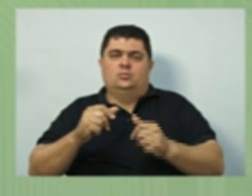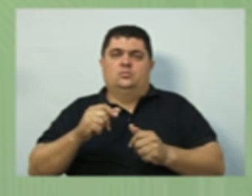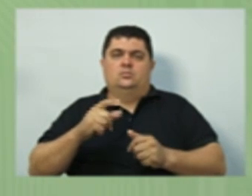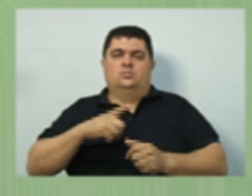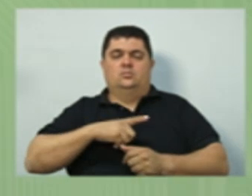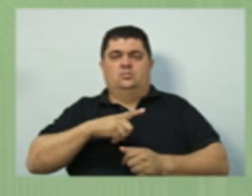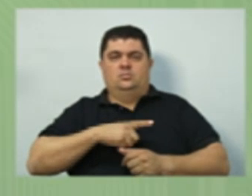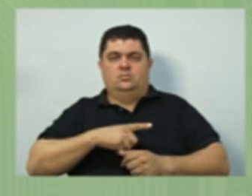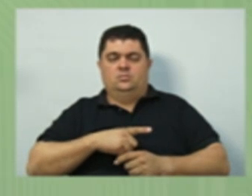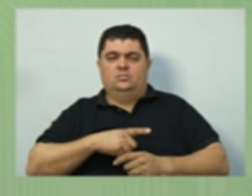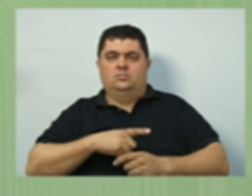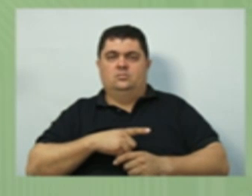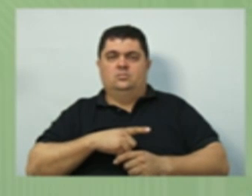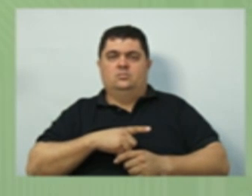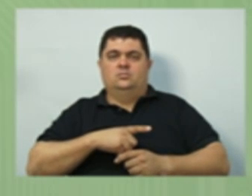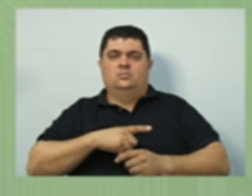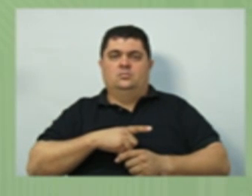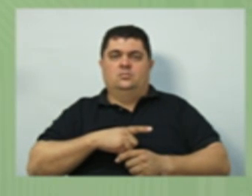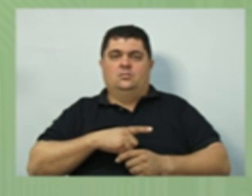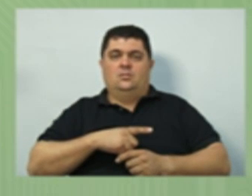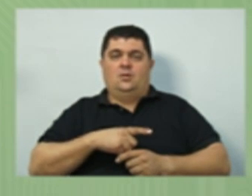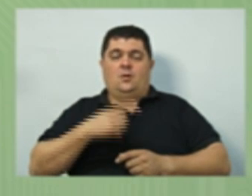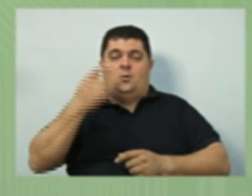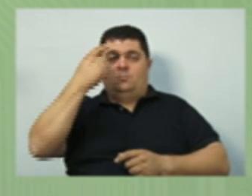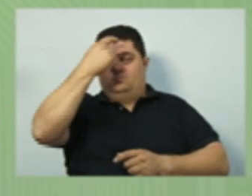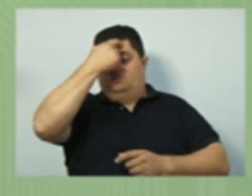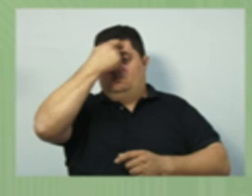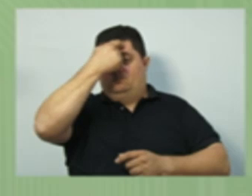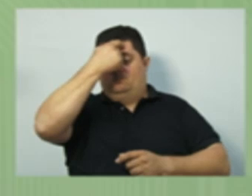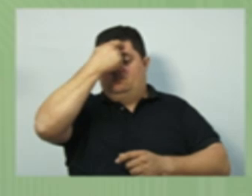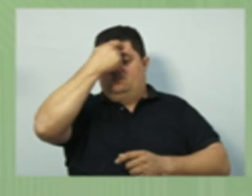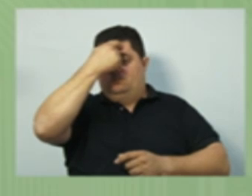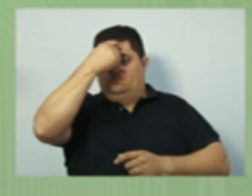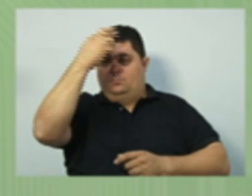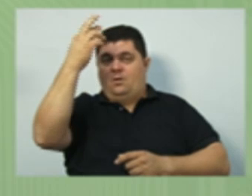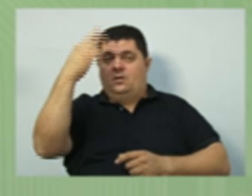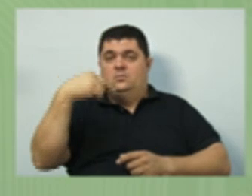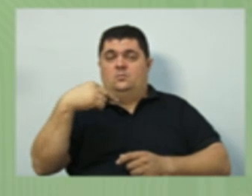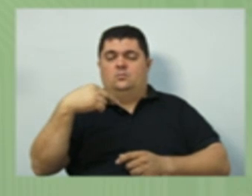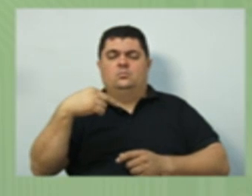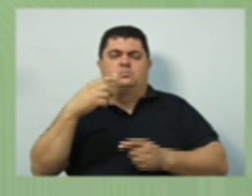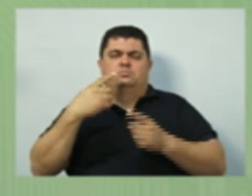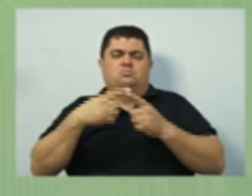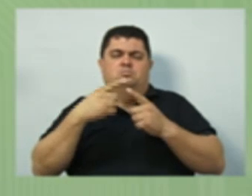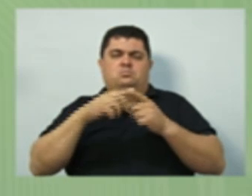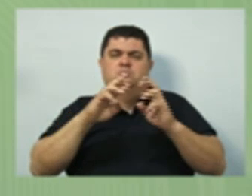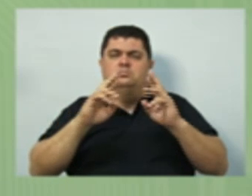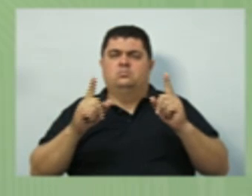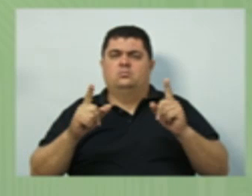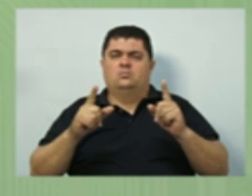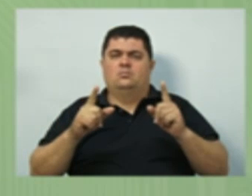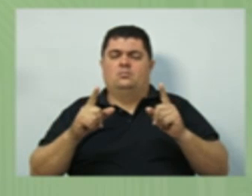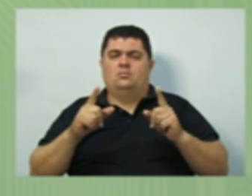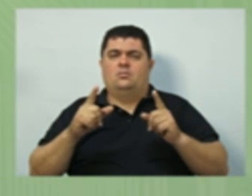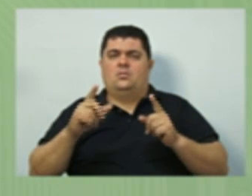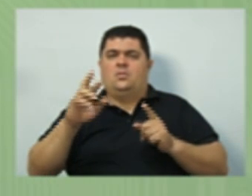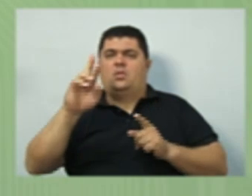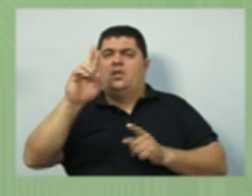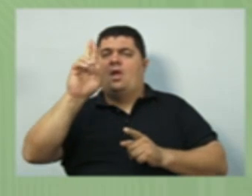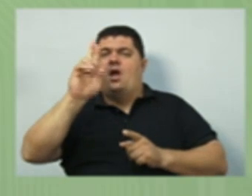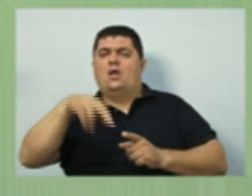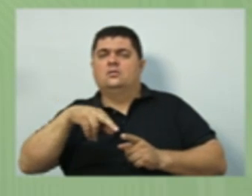tem a mais? Ele tem razão. Qual a diferença entre razão